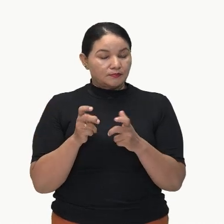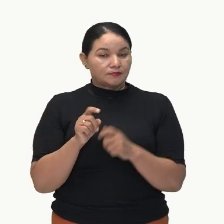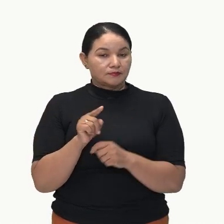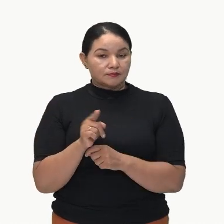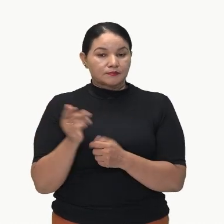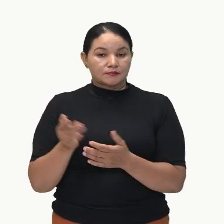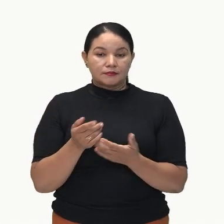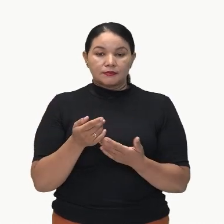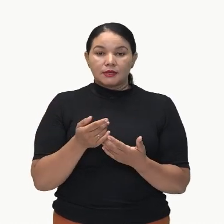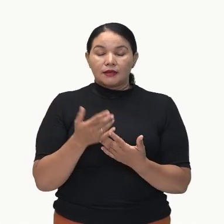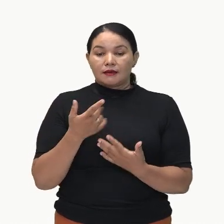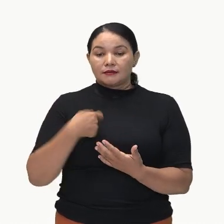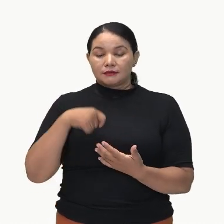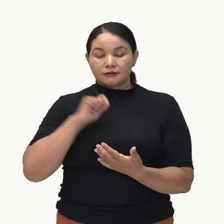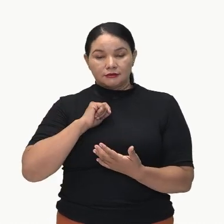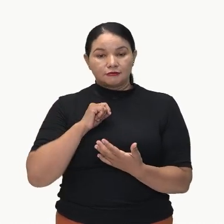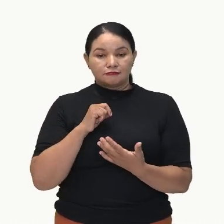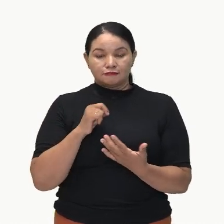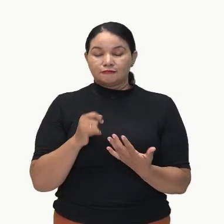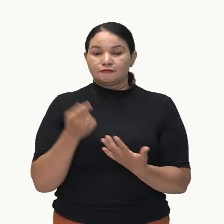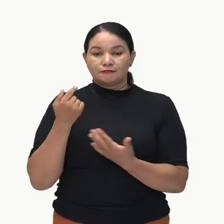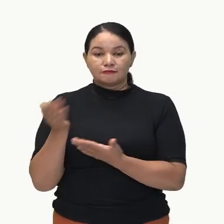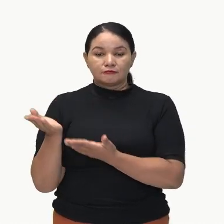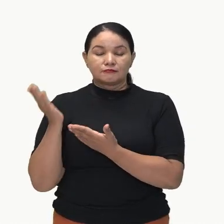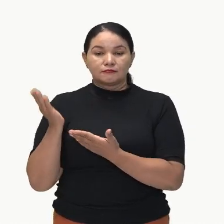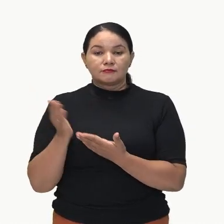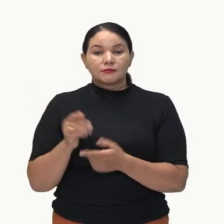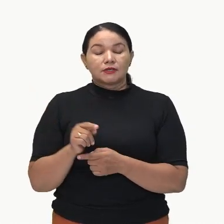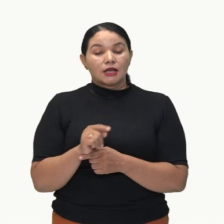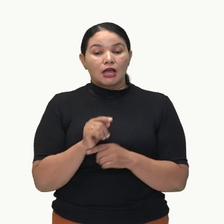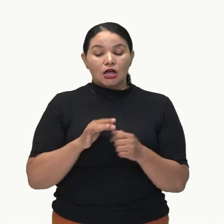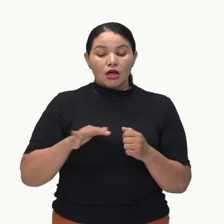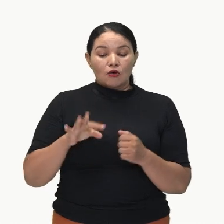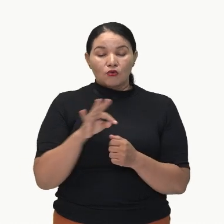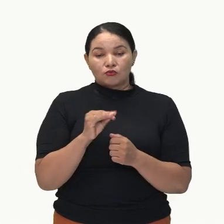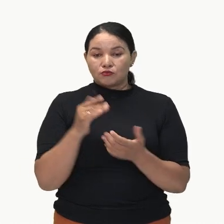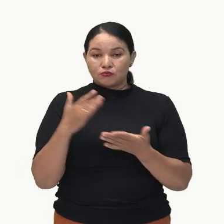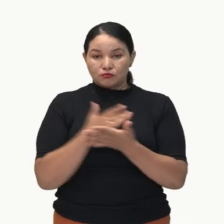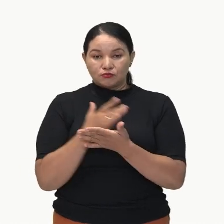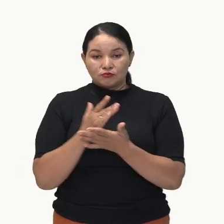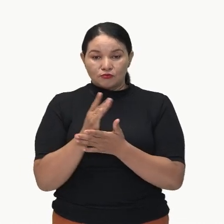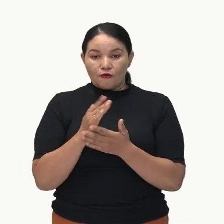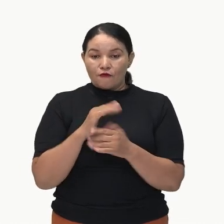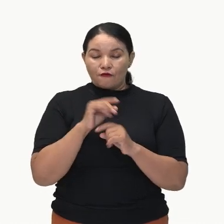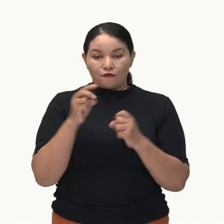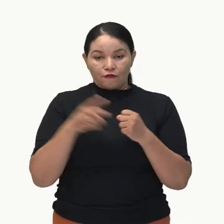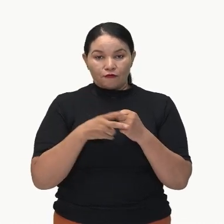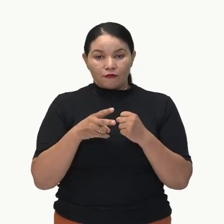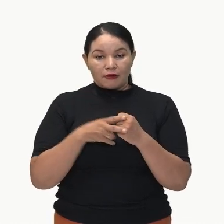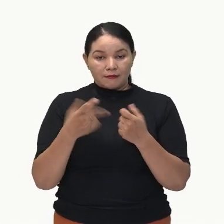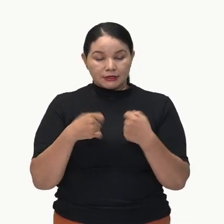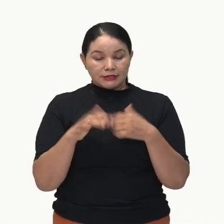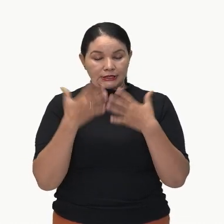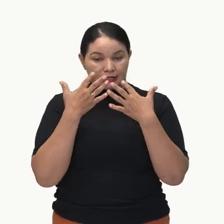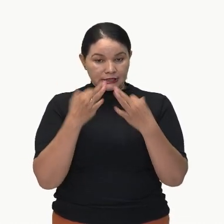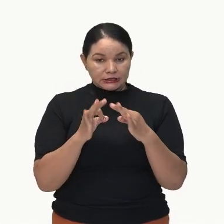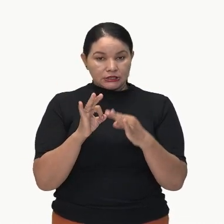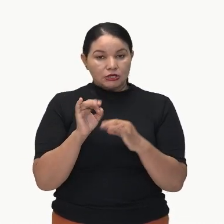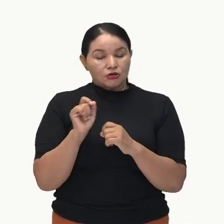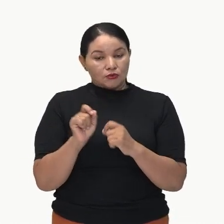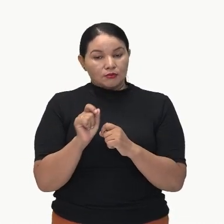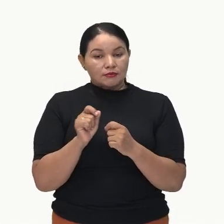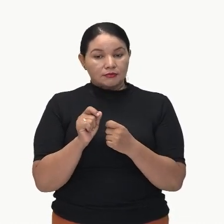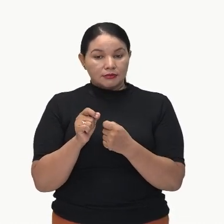com raiz irregular, são a maioria dos verbos, né? Então, vamos precisar nos atentar a